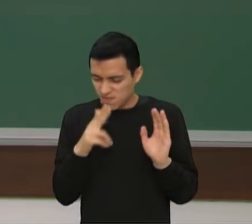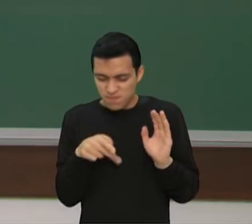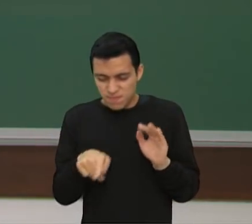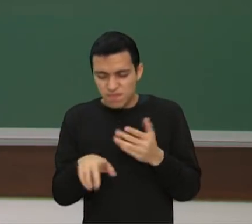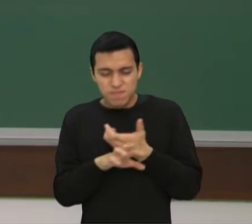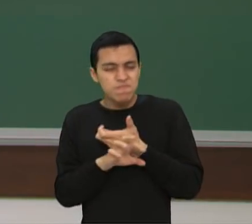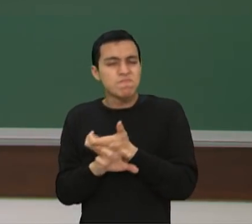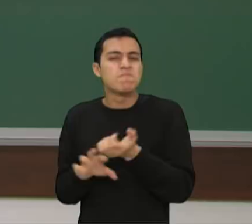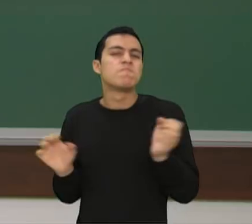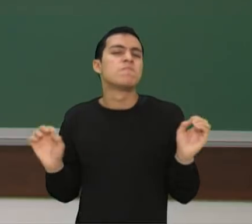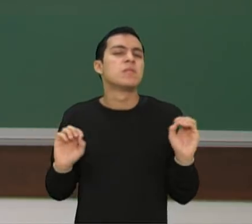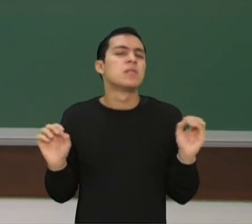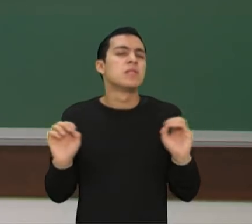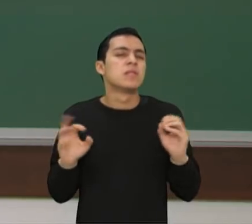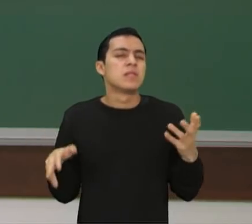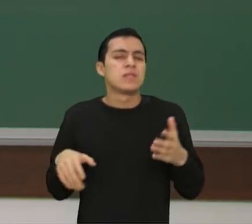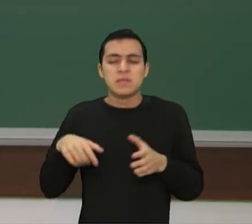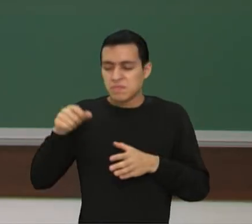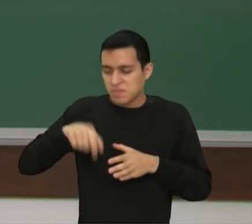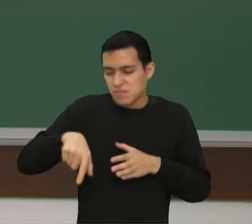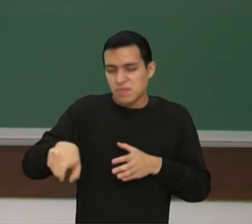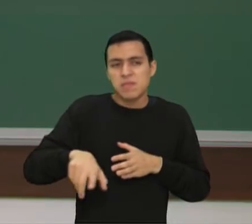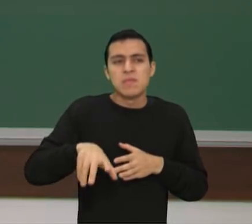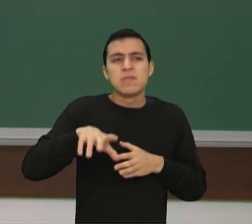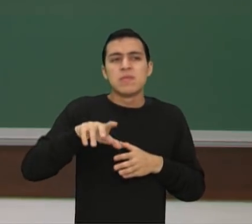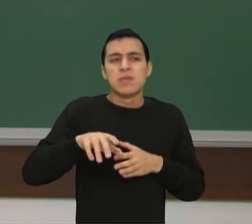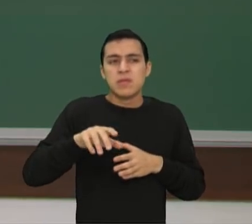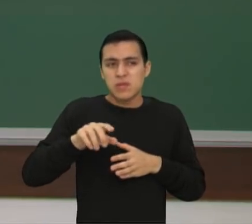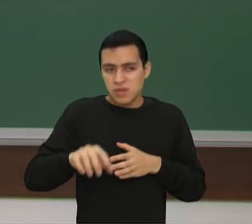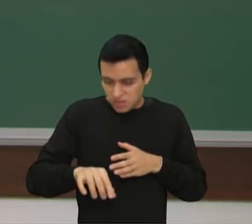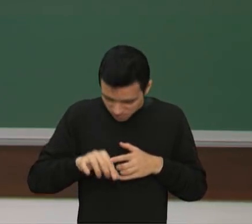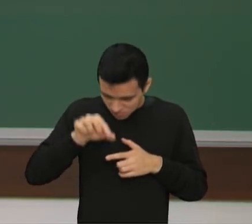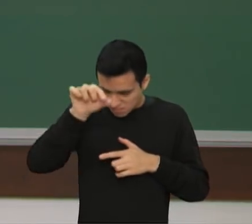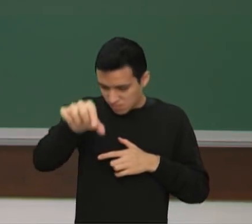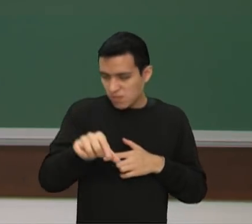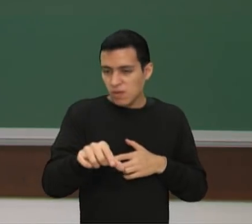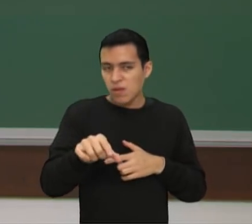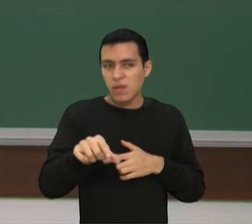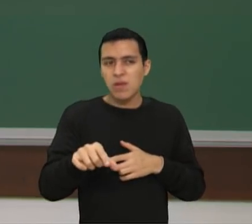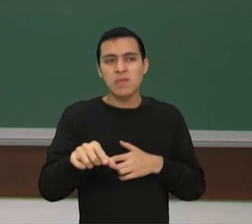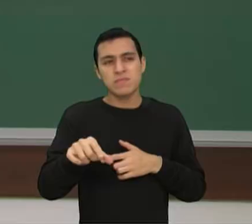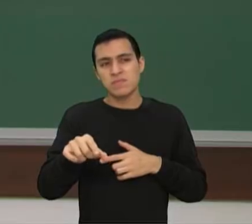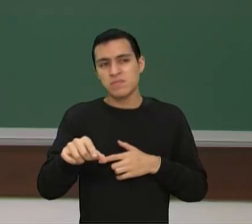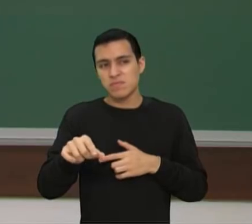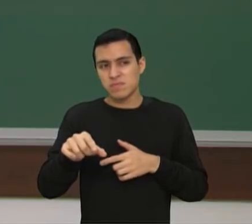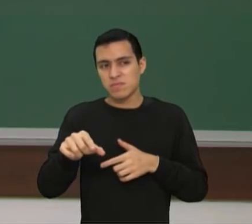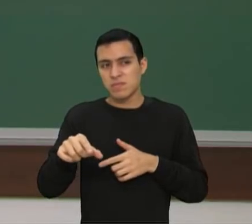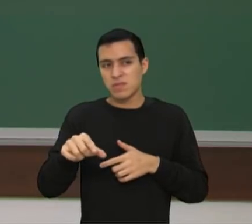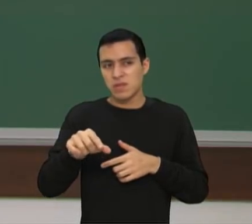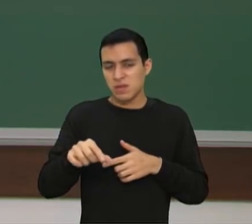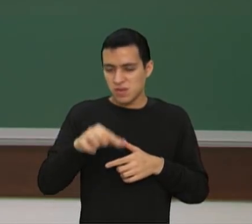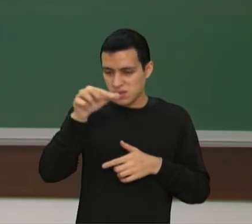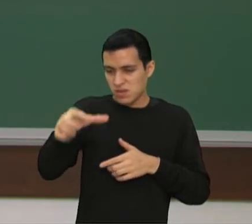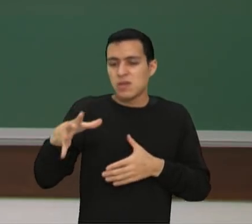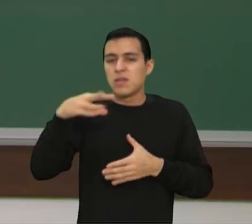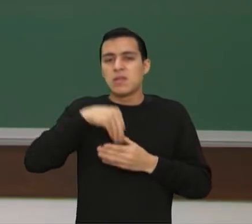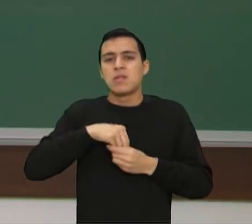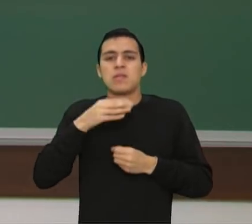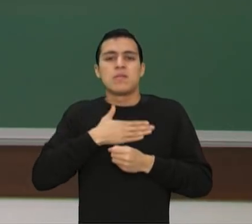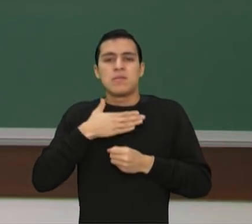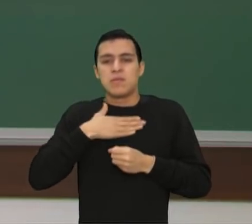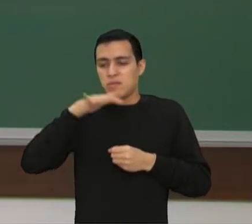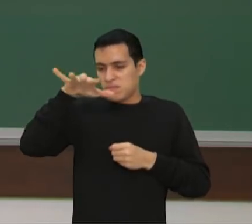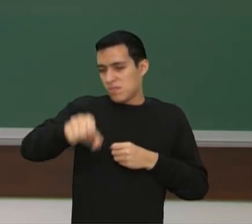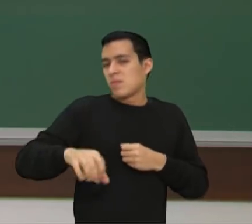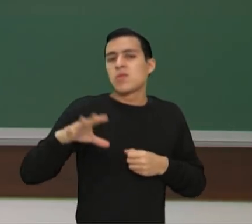espaço sem encher. Então, você mudou a pecinha, entrou na tua. Você